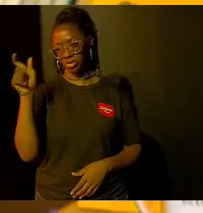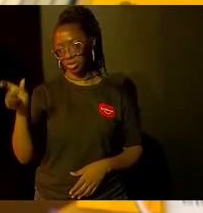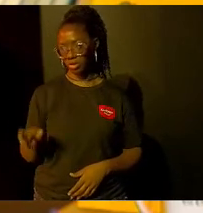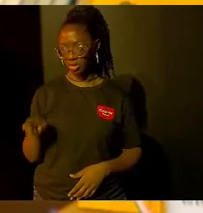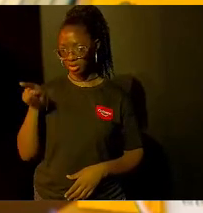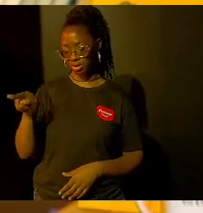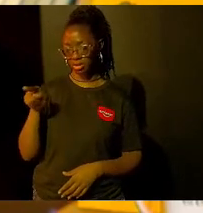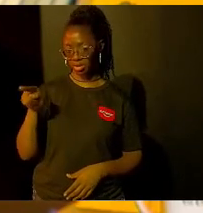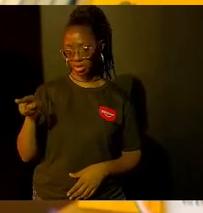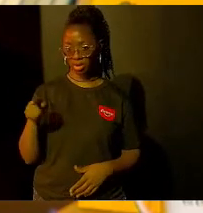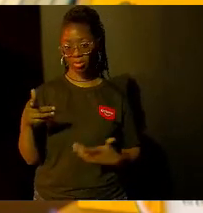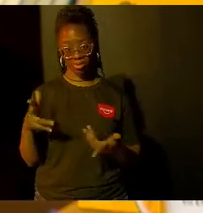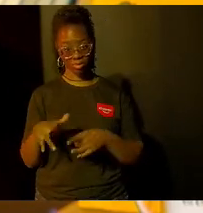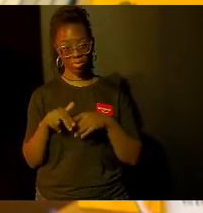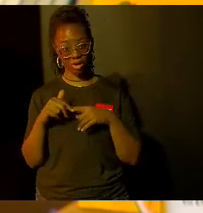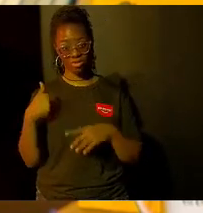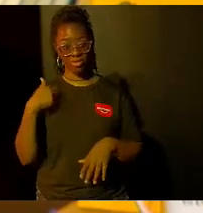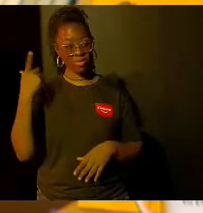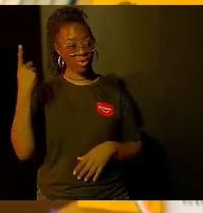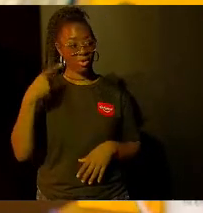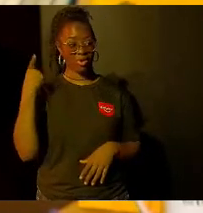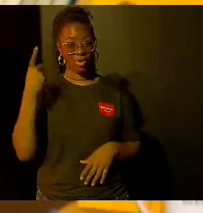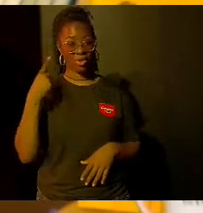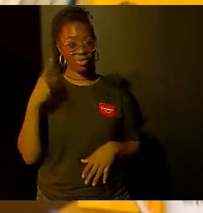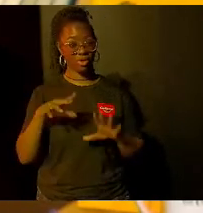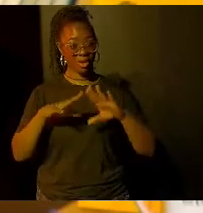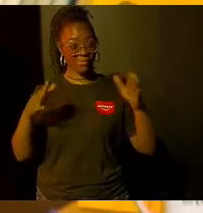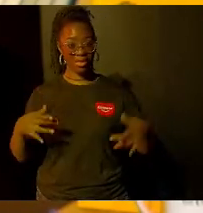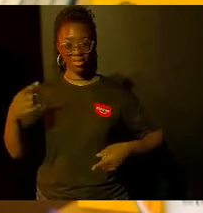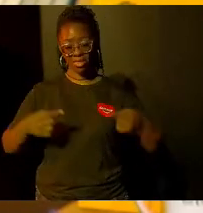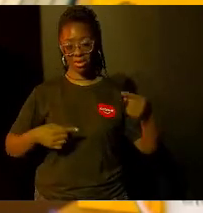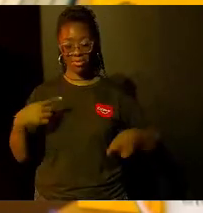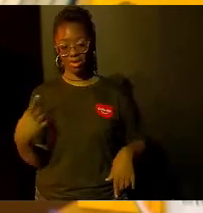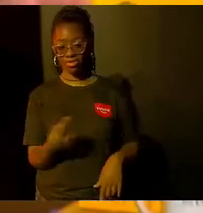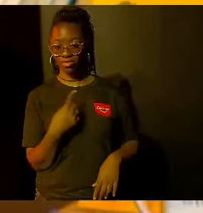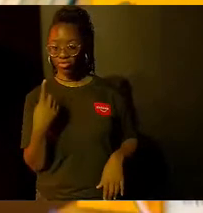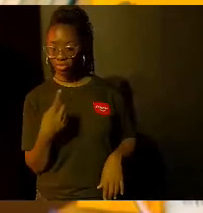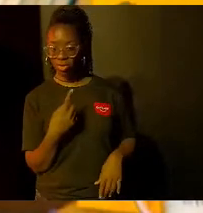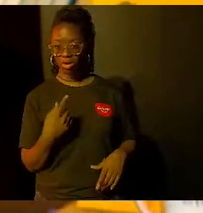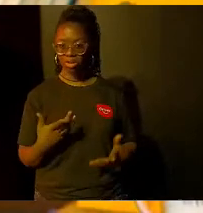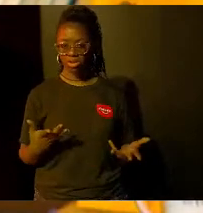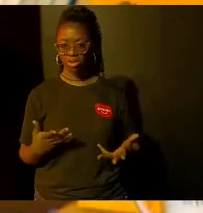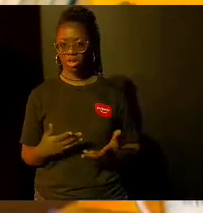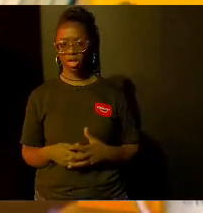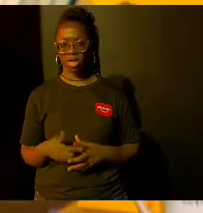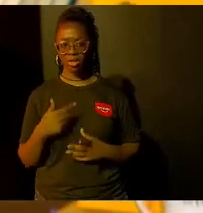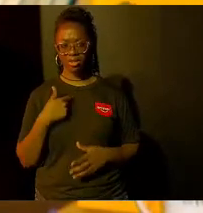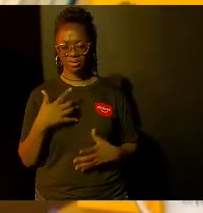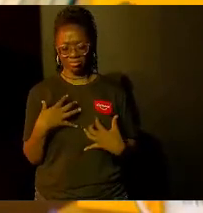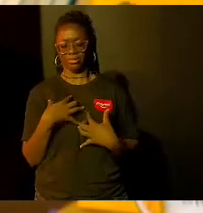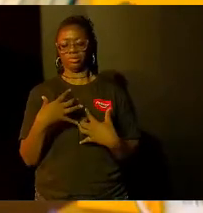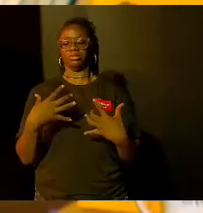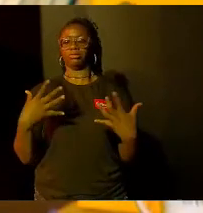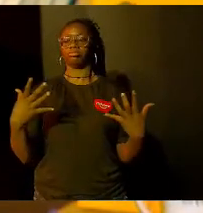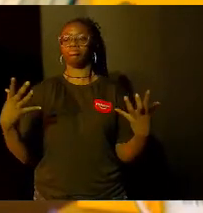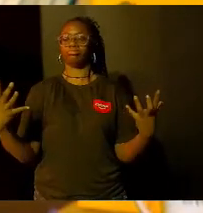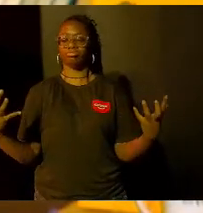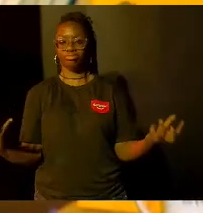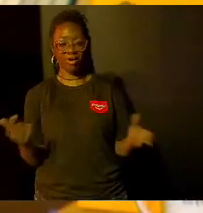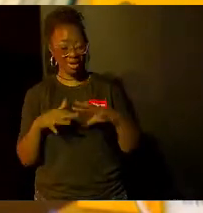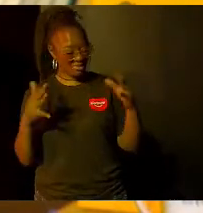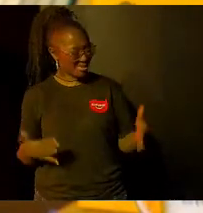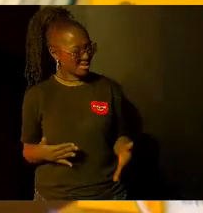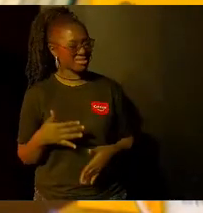porque eu fiquei enlouquecido numa mesa que nós tivemos e baixou um santo foi uma mesa